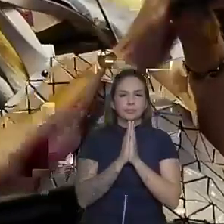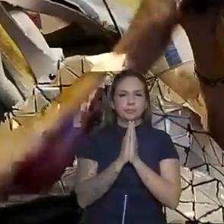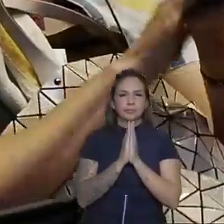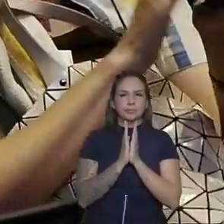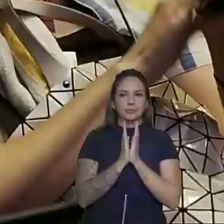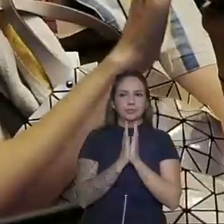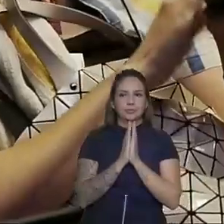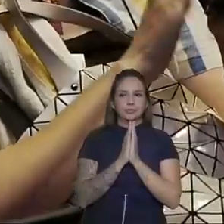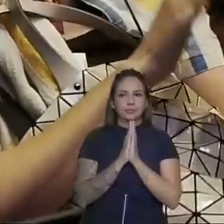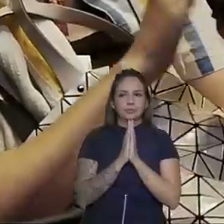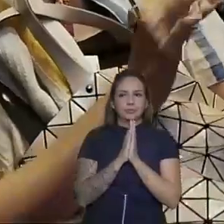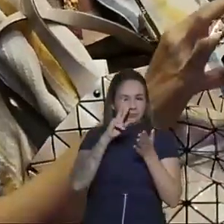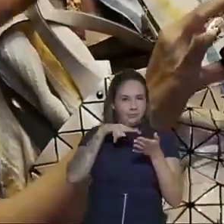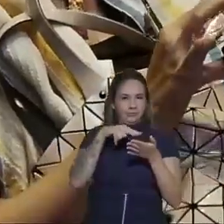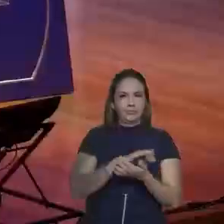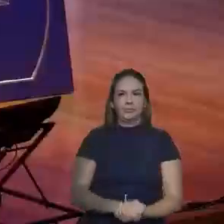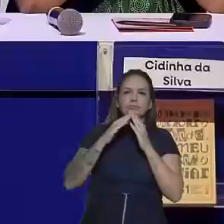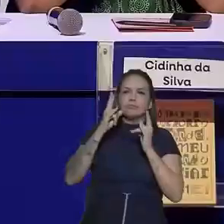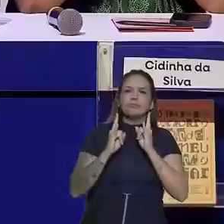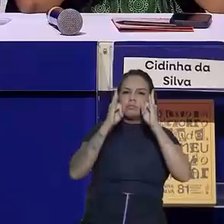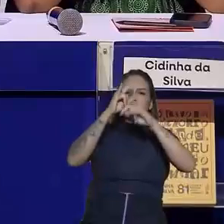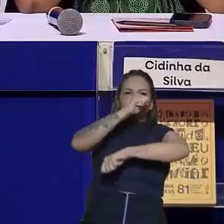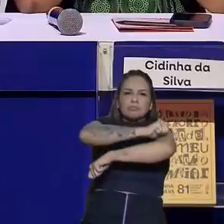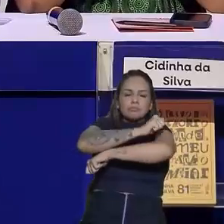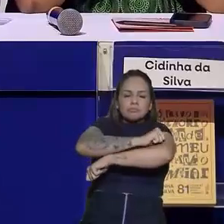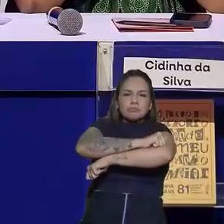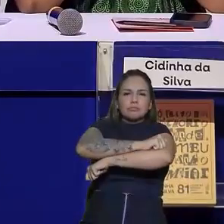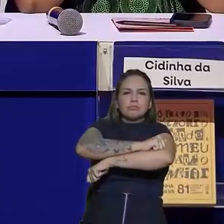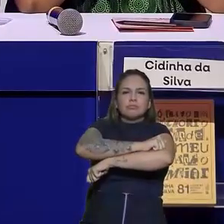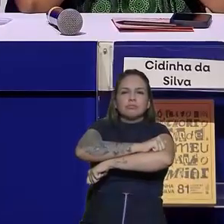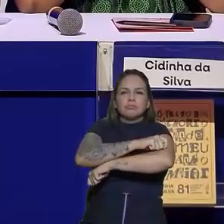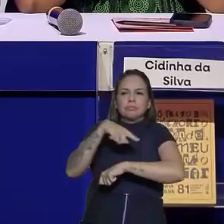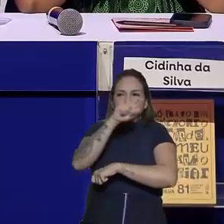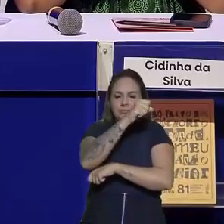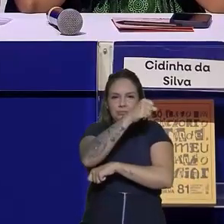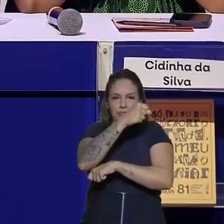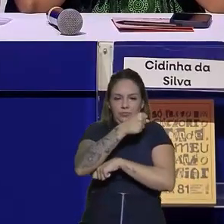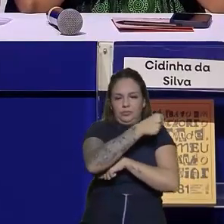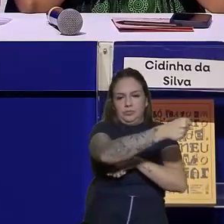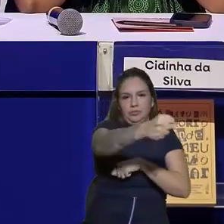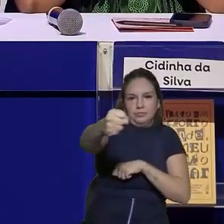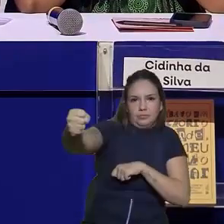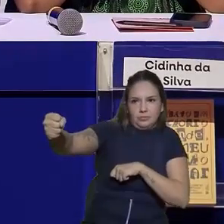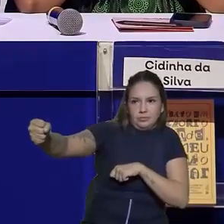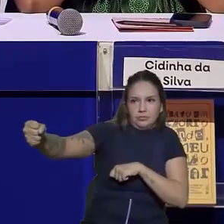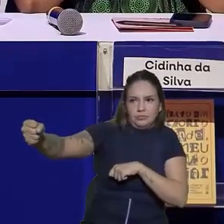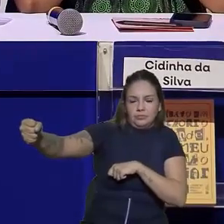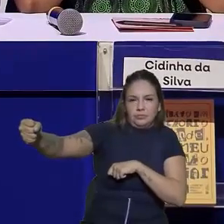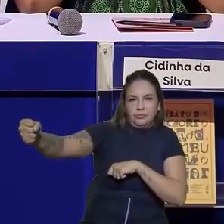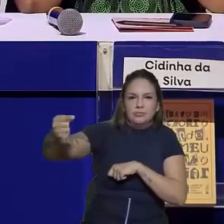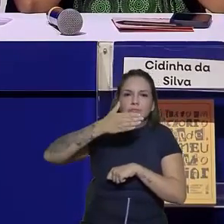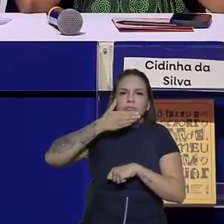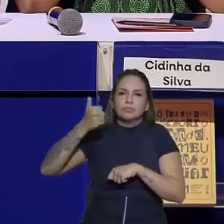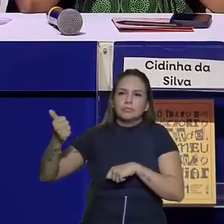Não vai ler? Vou ler? Vai ler. Este prédio de janela maxillar, dessas que abrem para a frente, tipo basculante,